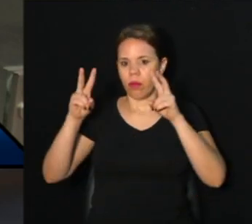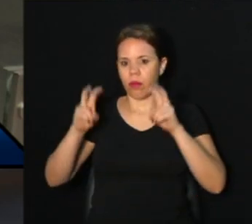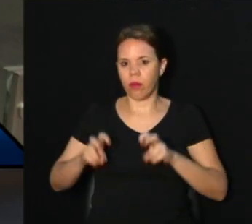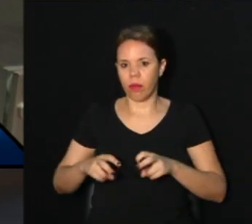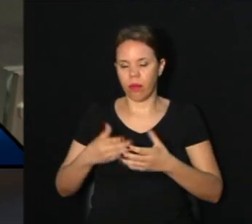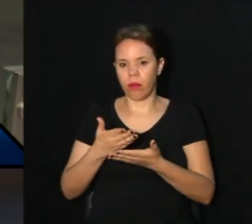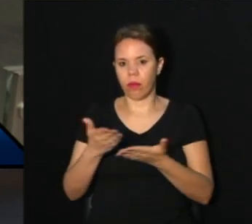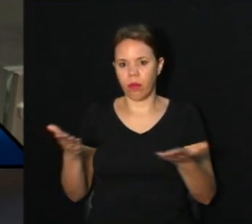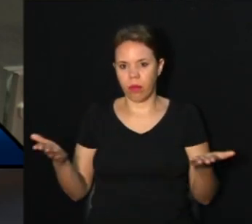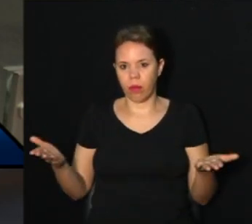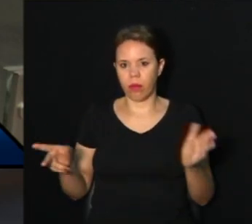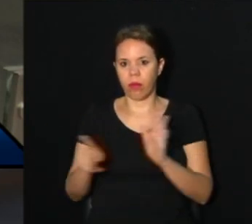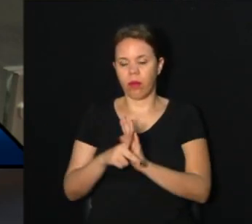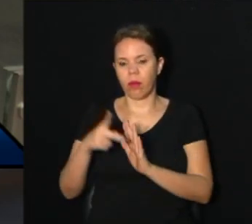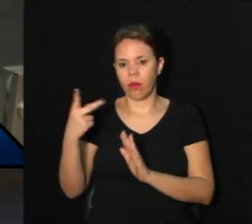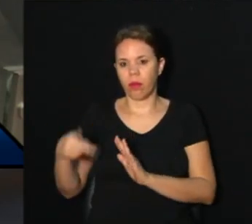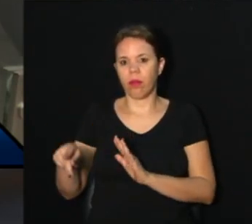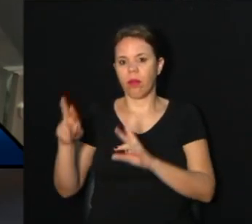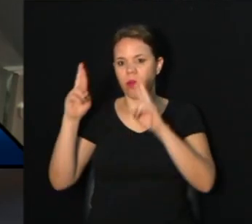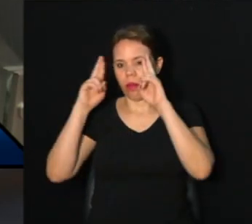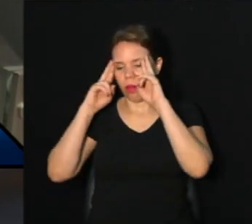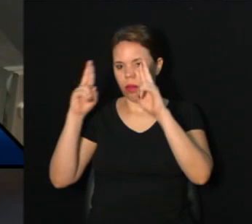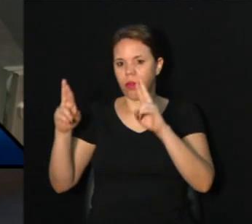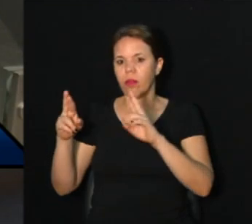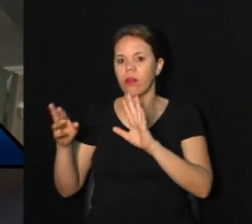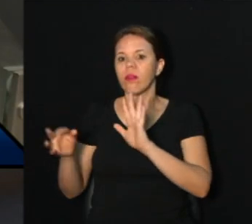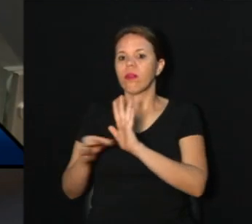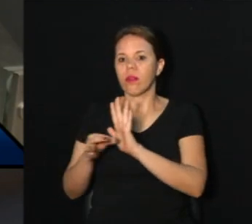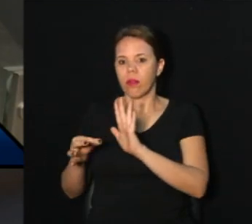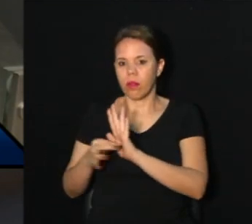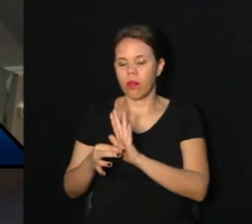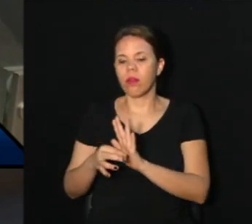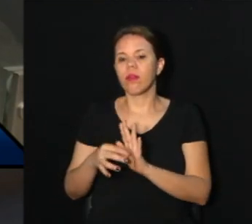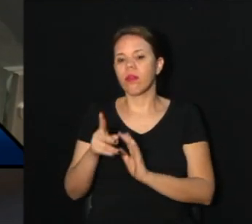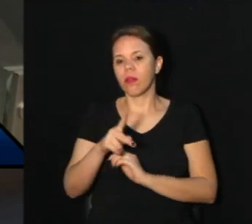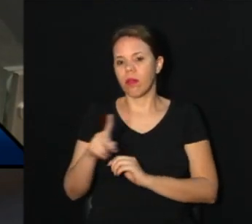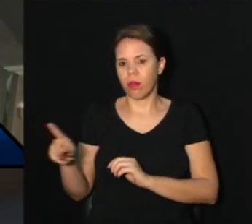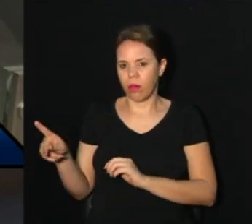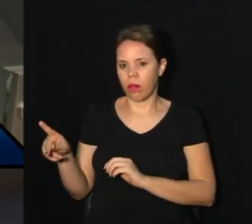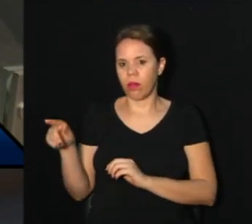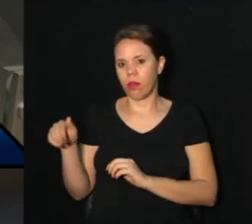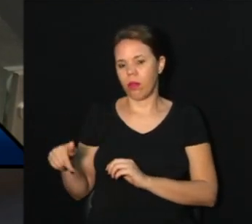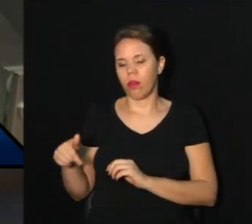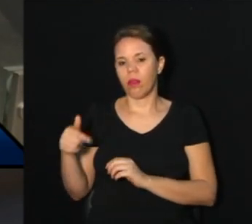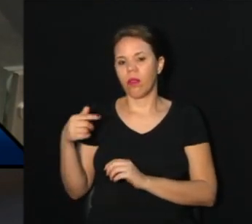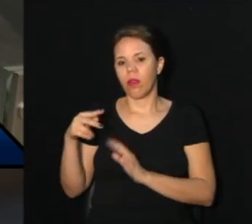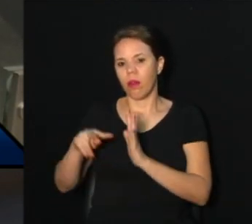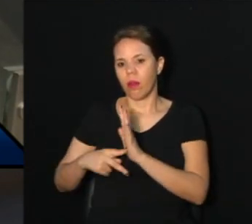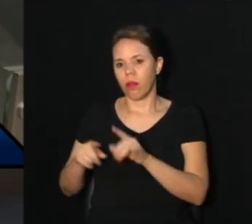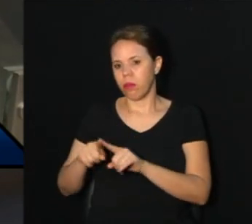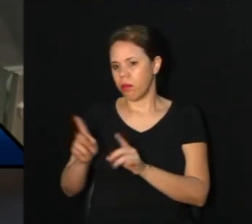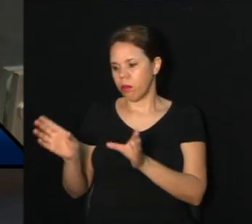questões que o próprio, e quem respeito muito o presidente do sindicato, porque aqui na Câmara nós não tratamos de